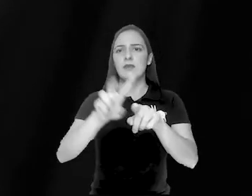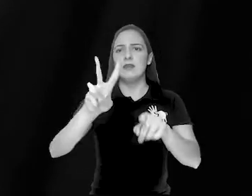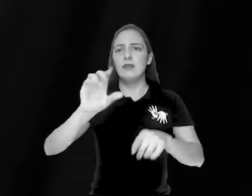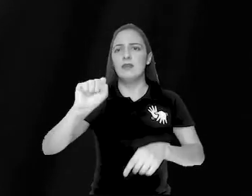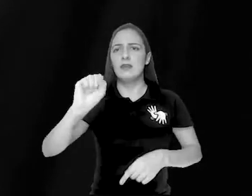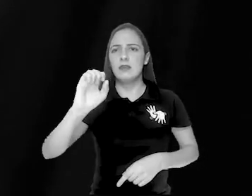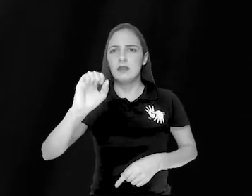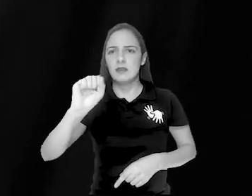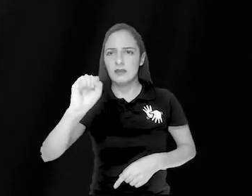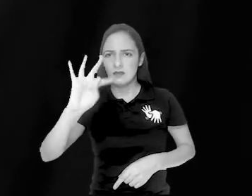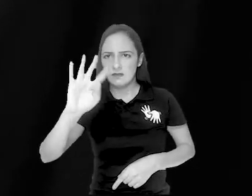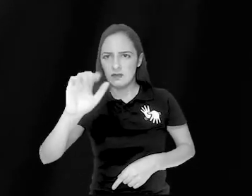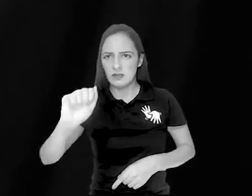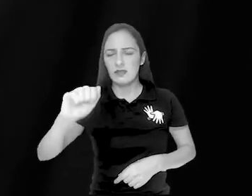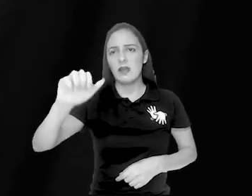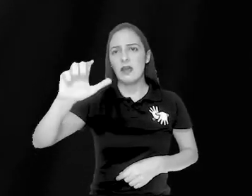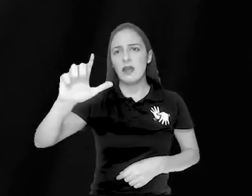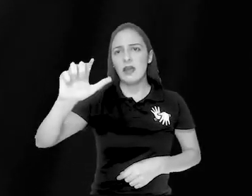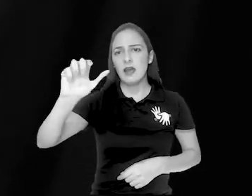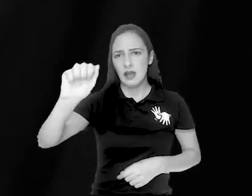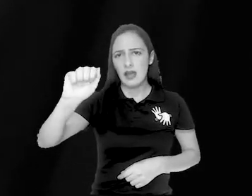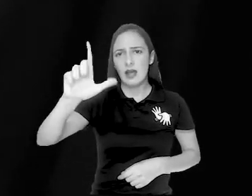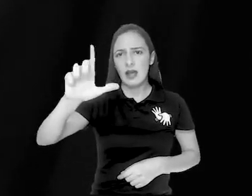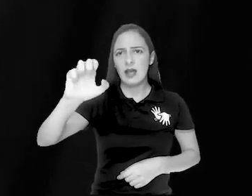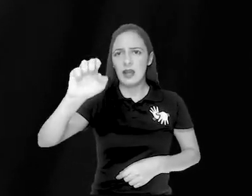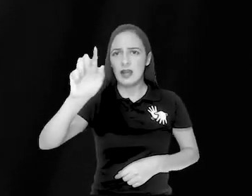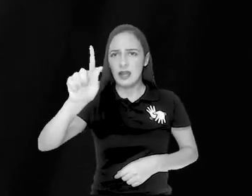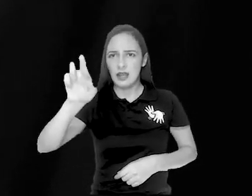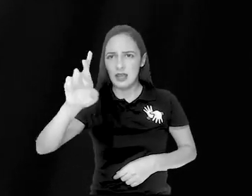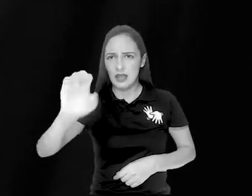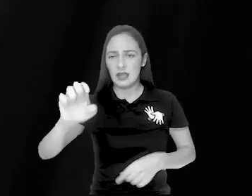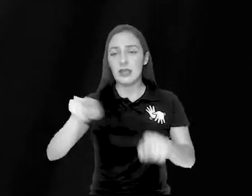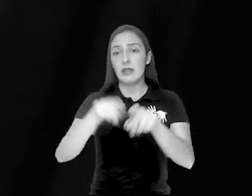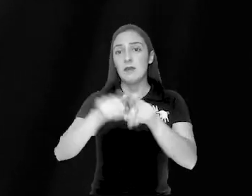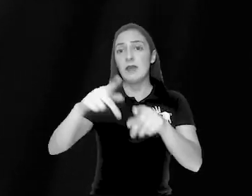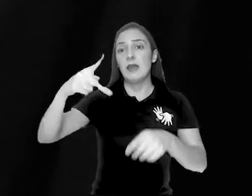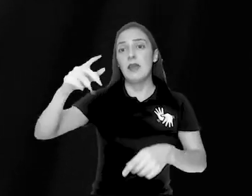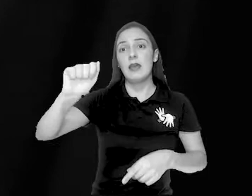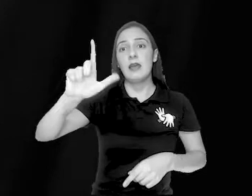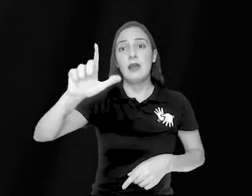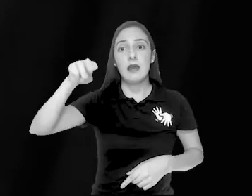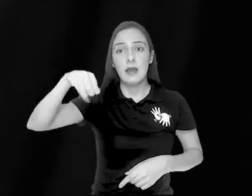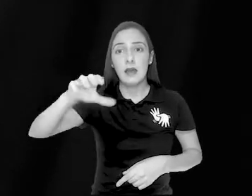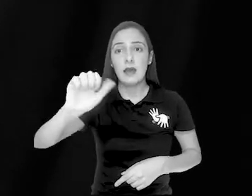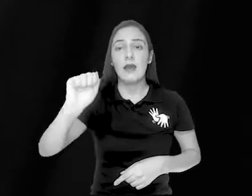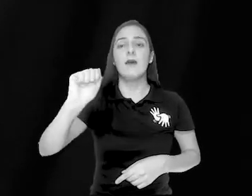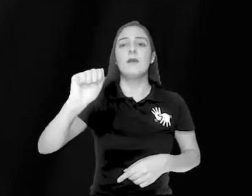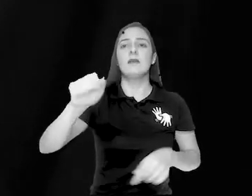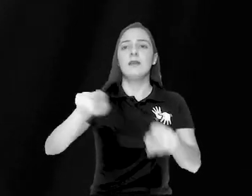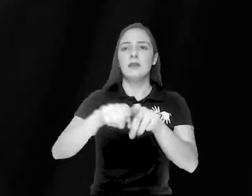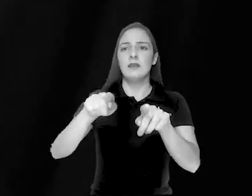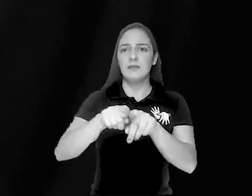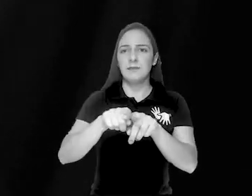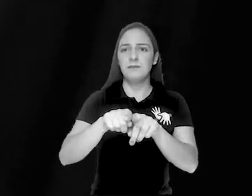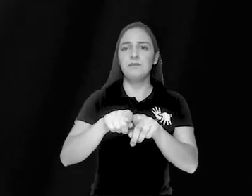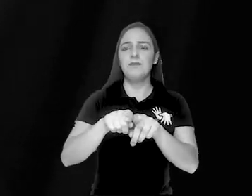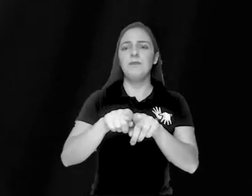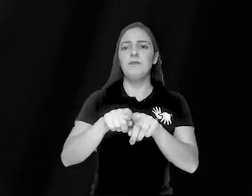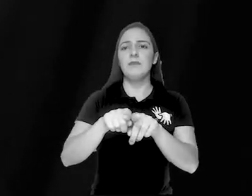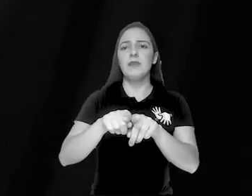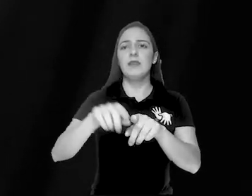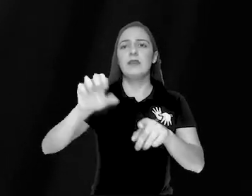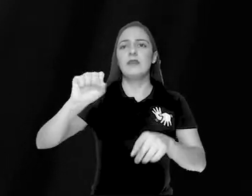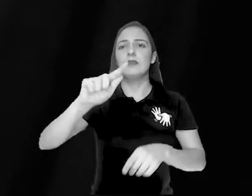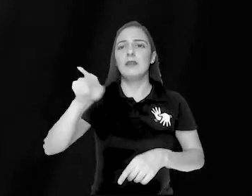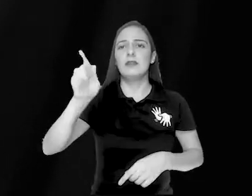de Cataguases. Surgiu Palma, uma cidade também aqui da Zona da Mata. Surgiu São Francisco do Glória. E